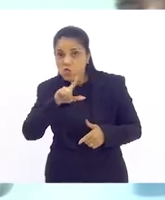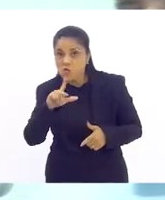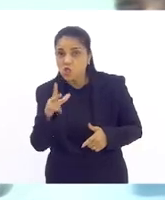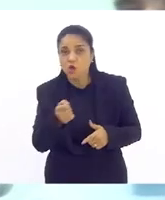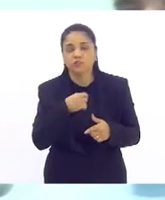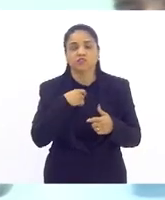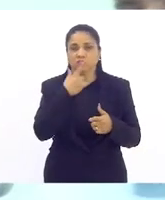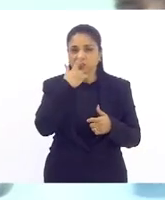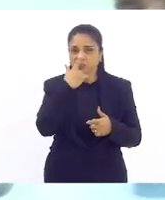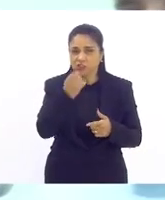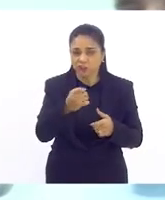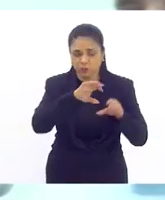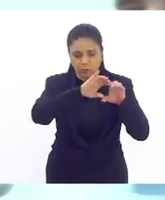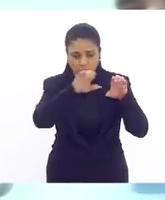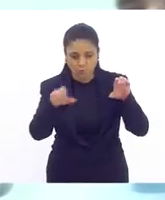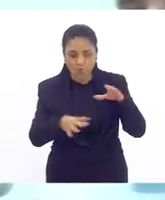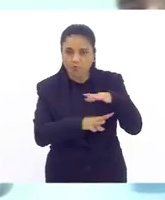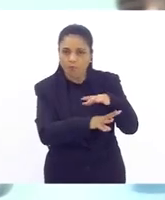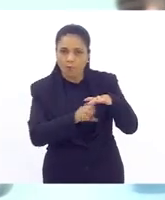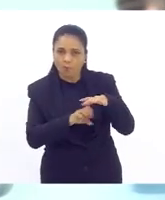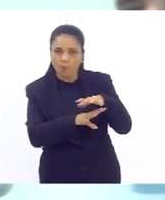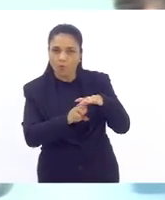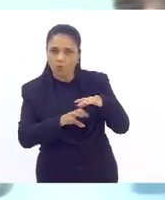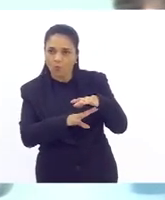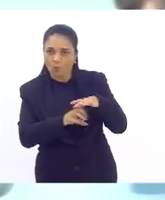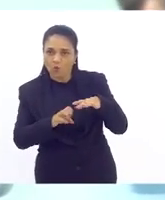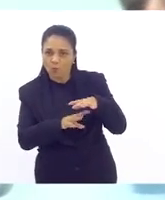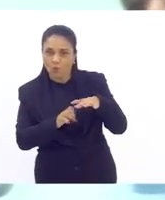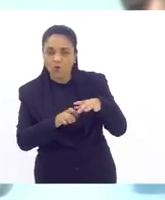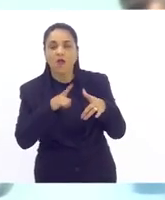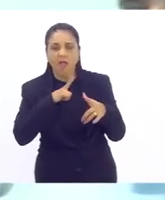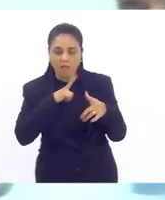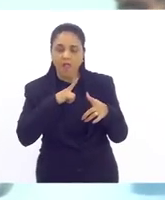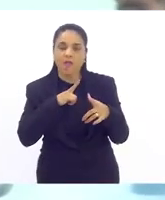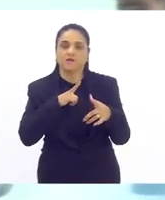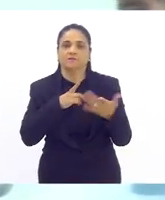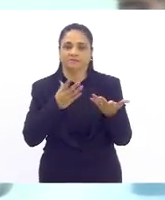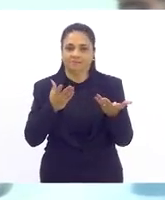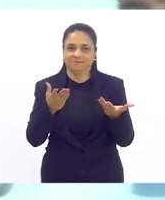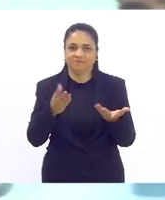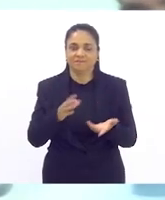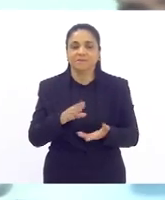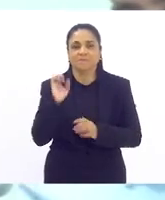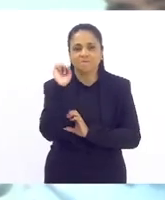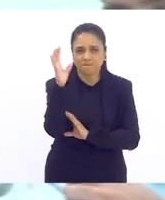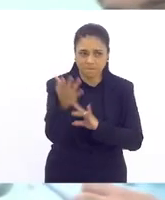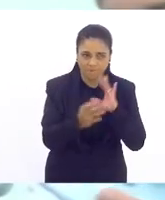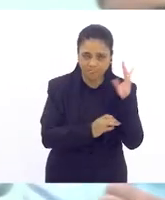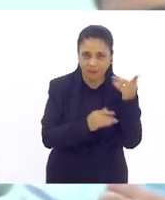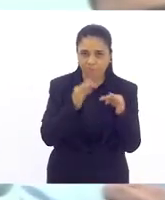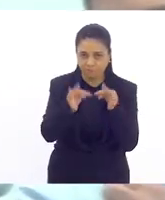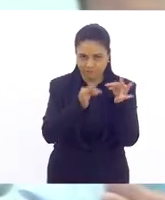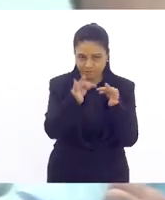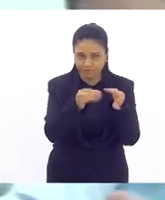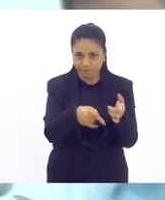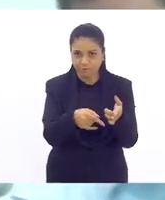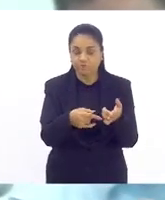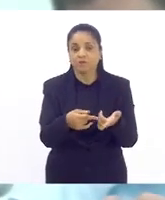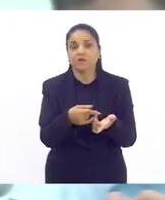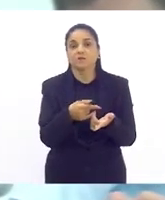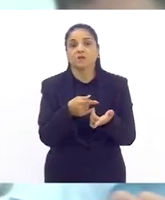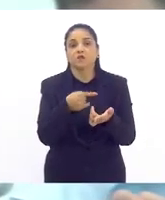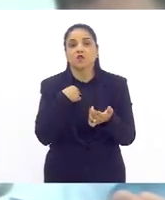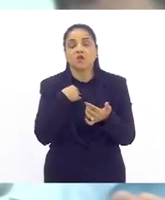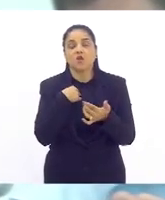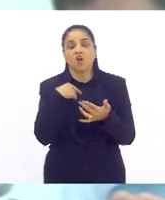drenagem né tudo isso é essa alinhamento ambiental muito bem então feitas